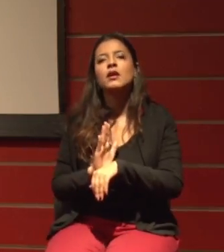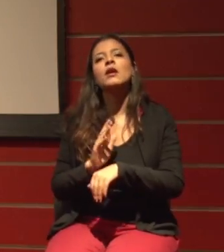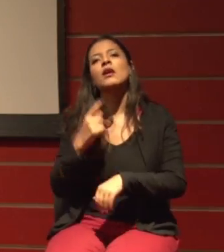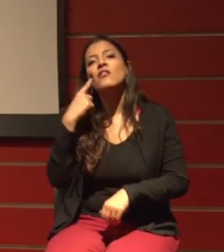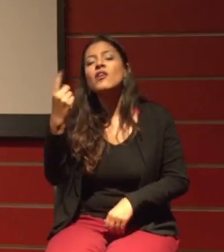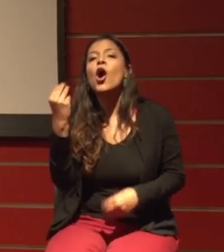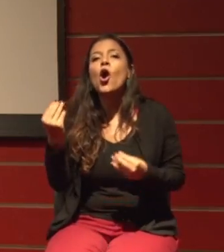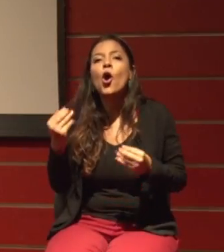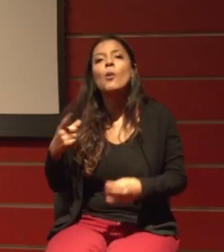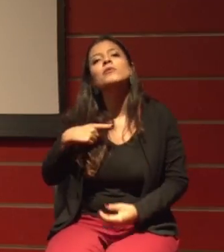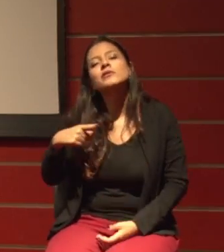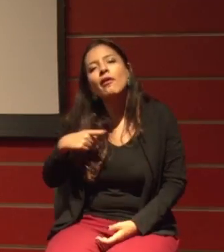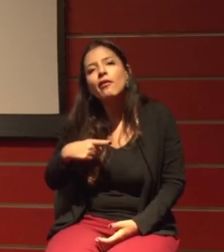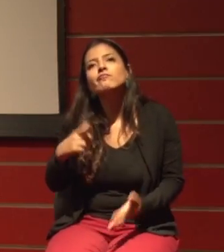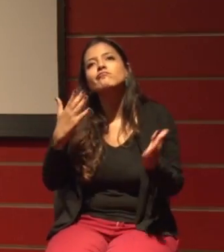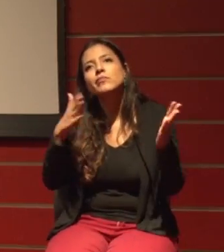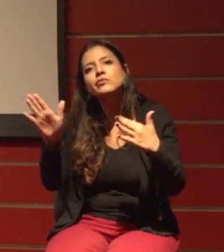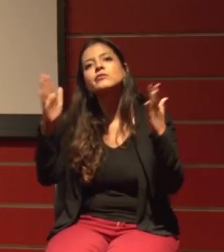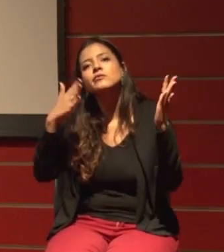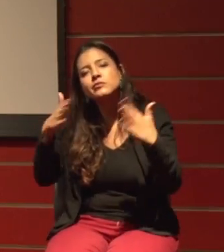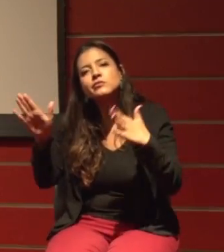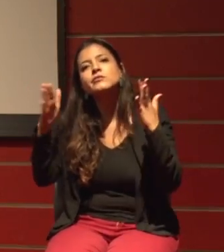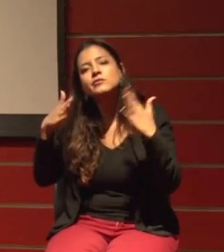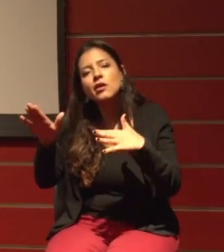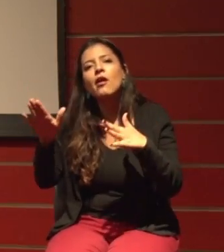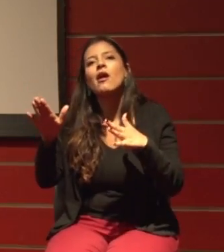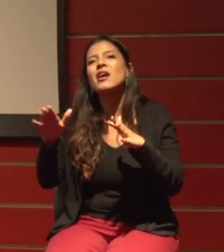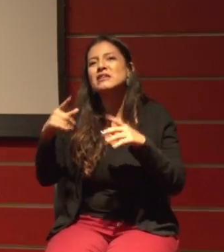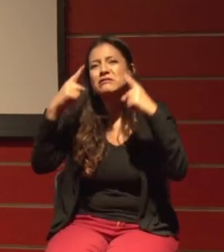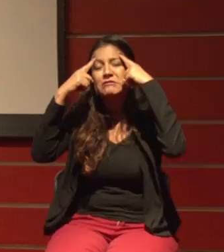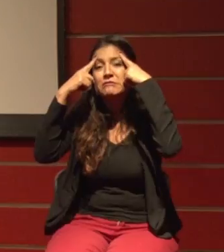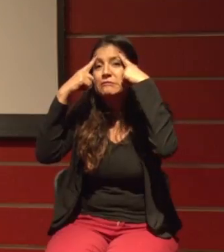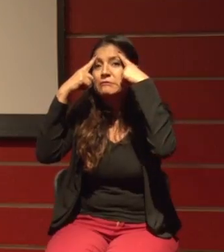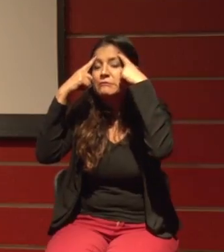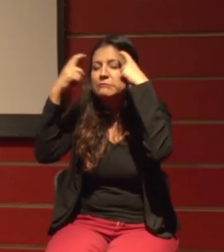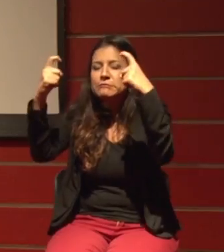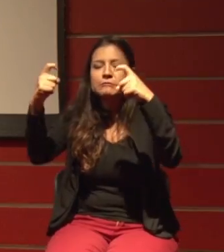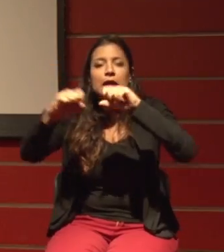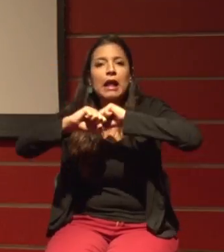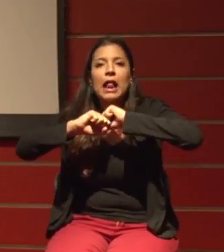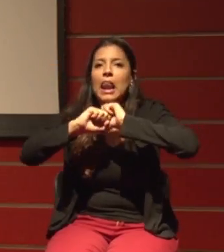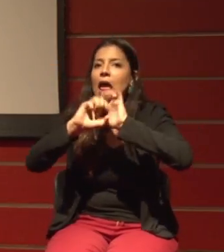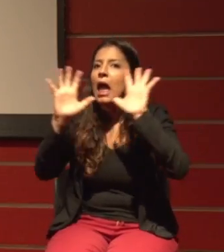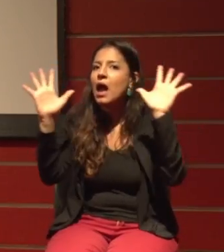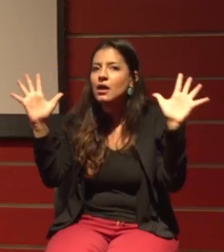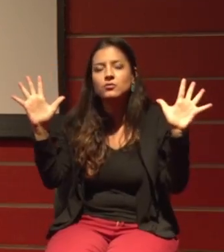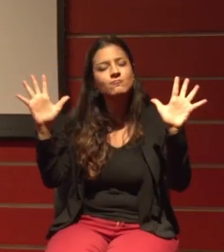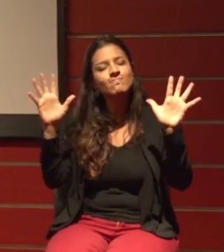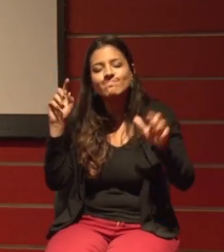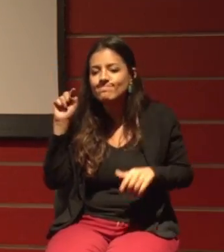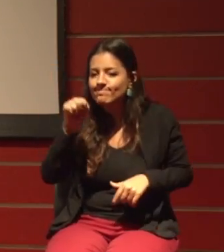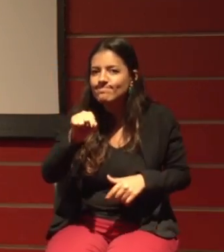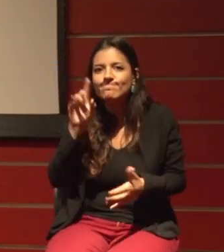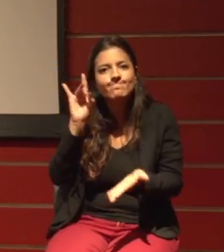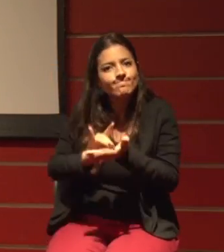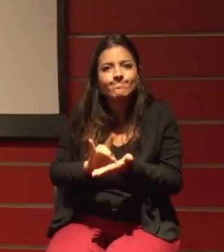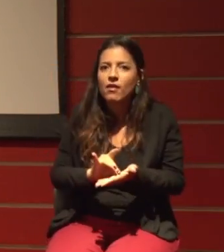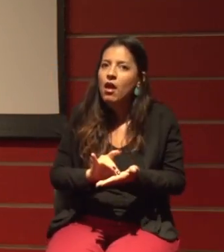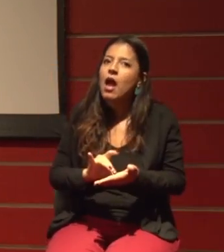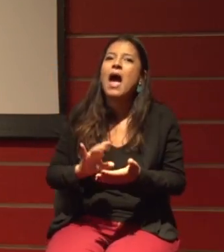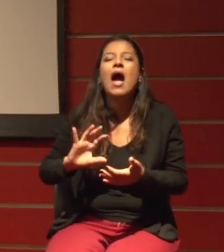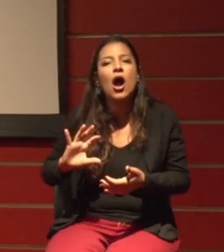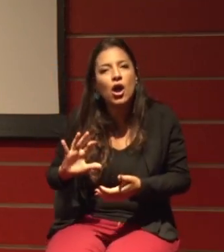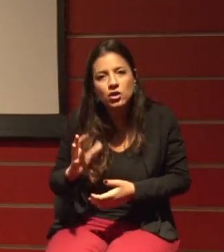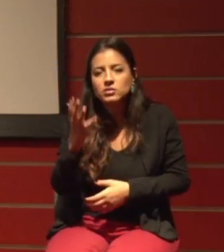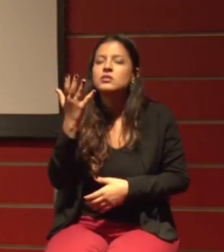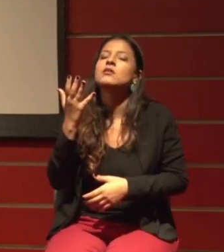a série de episódios extremamente violentos Claros pontuais ascendentes